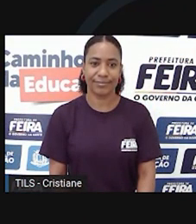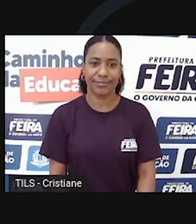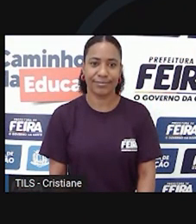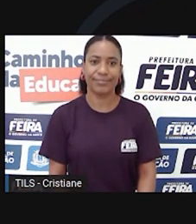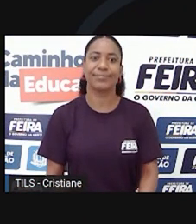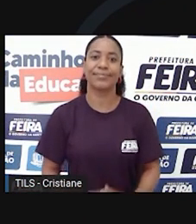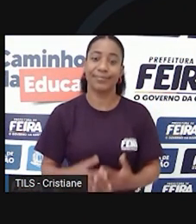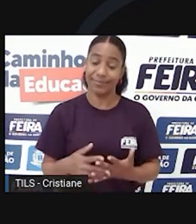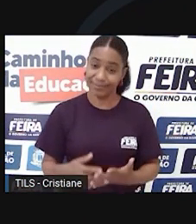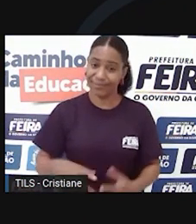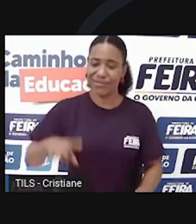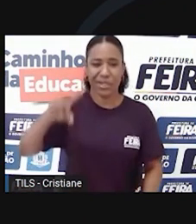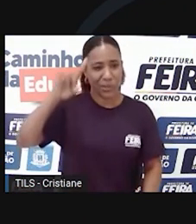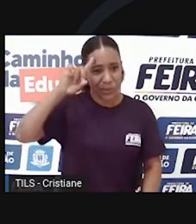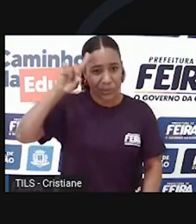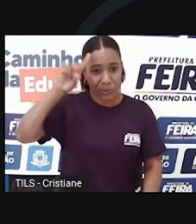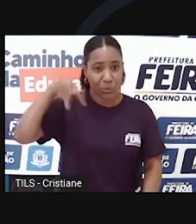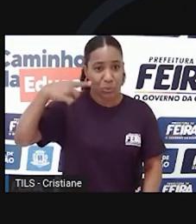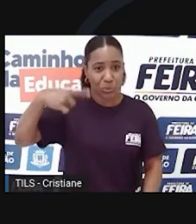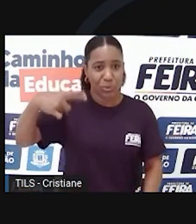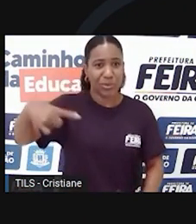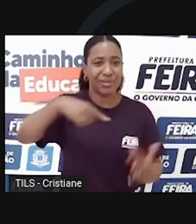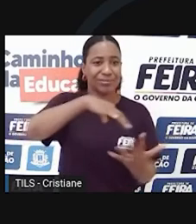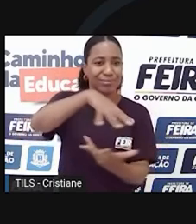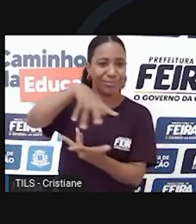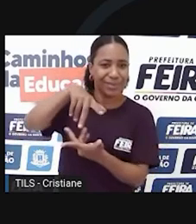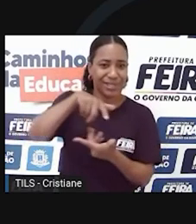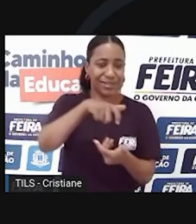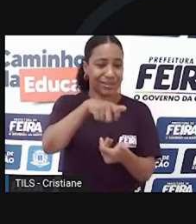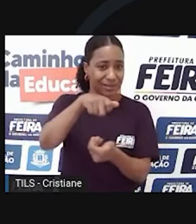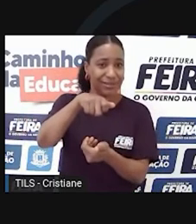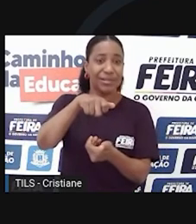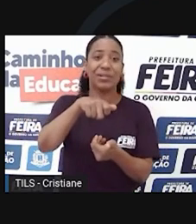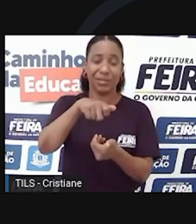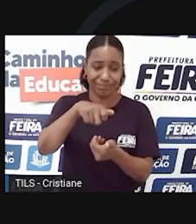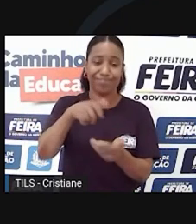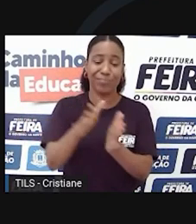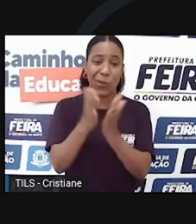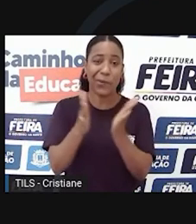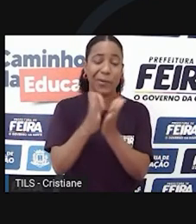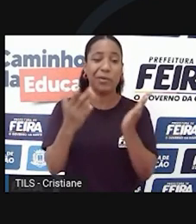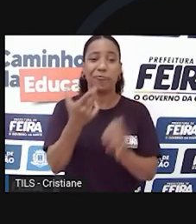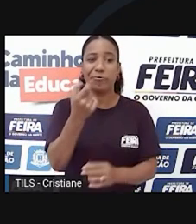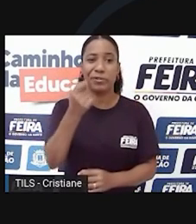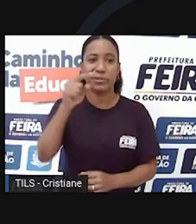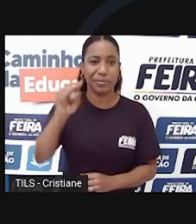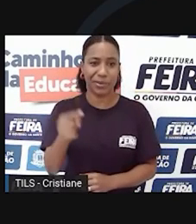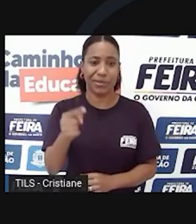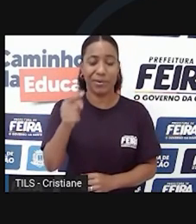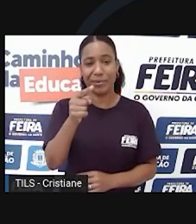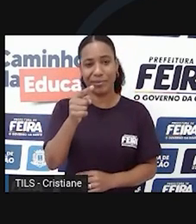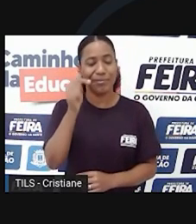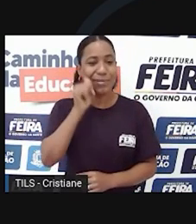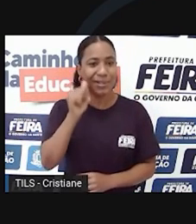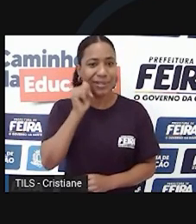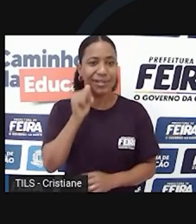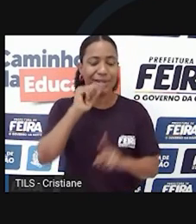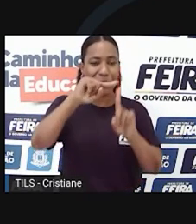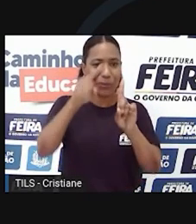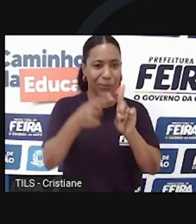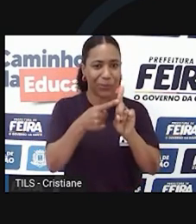Todos os dias, nos países em desenvolvimento, 20 mil meninas com menos de 18 anos dão à luz. No Brasil,